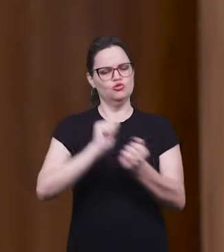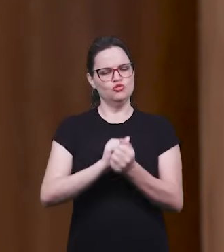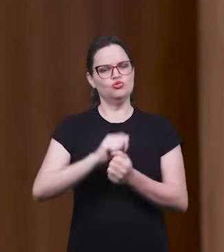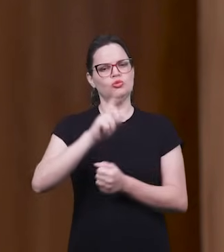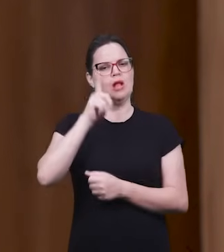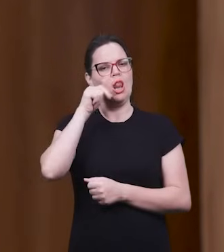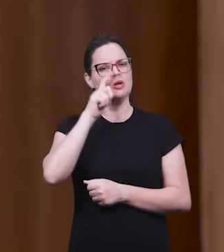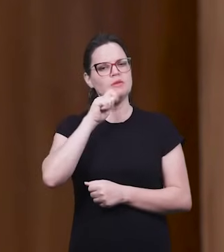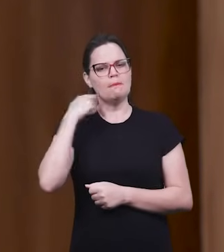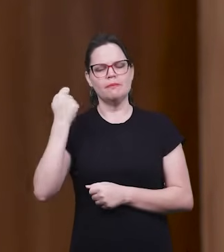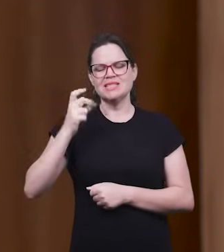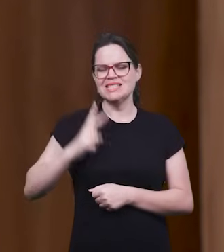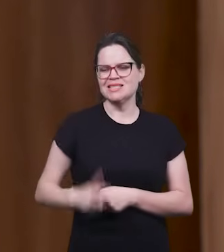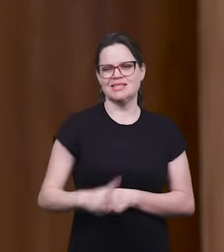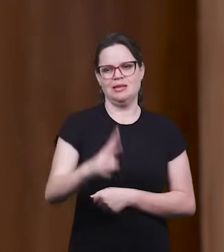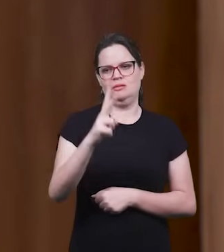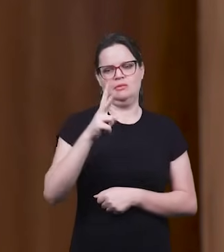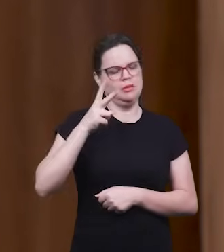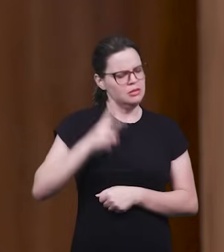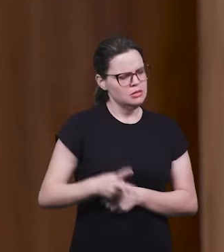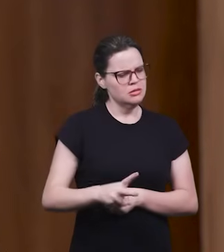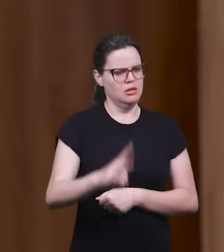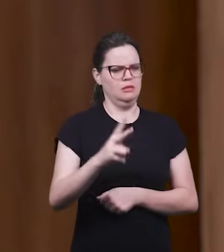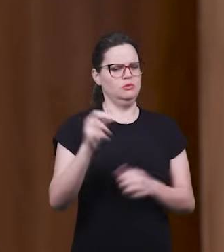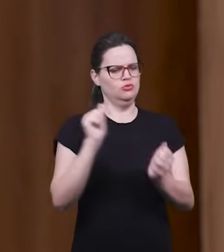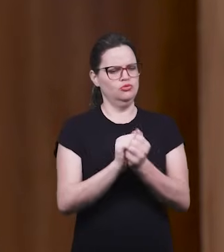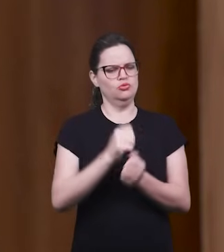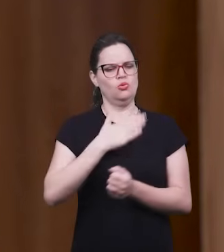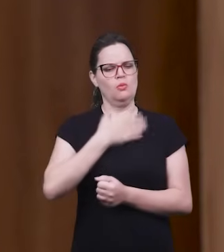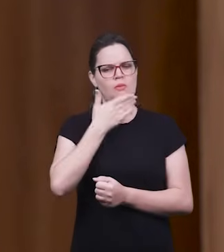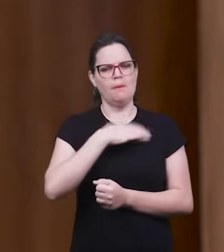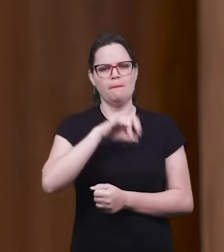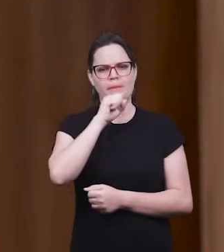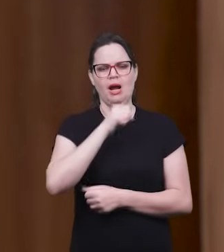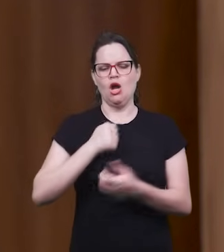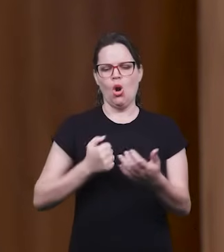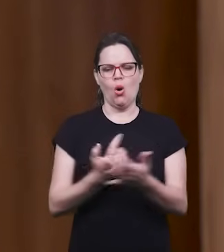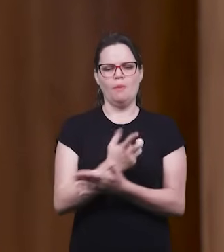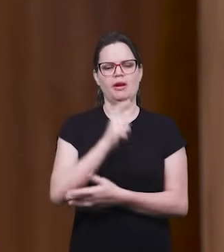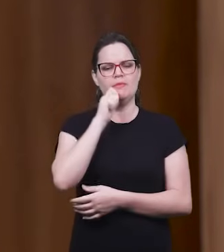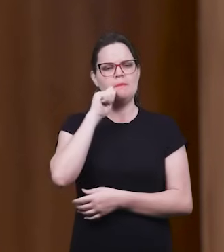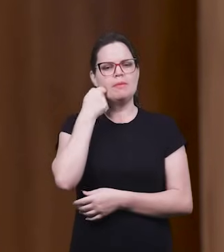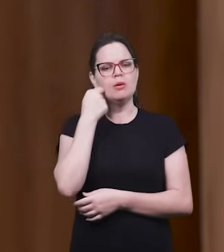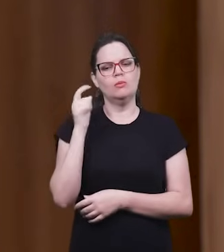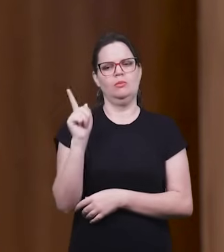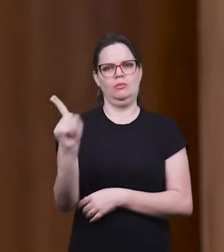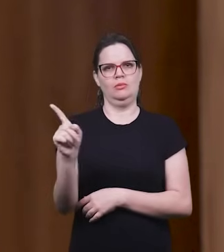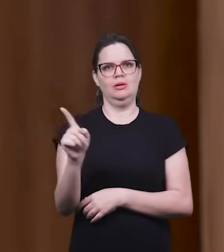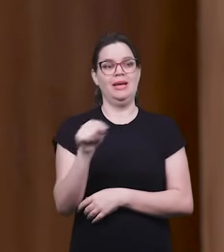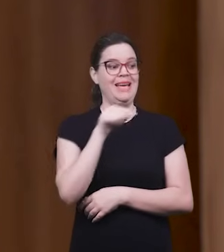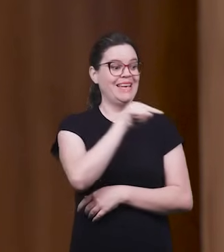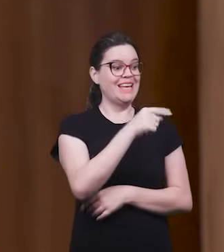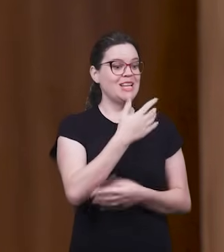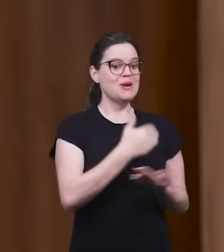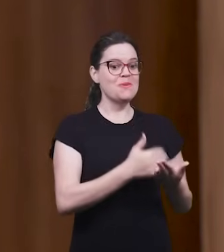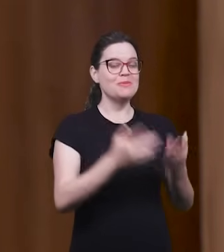vida inteira. O senhor nunca deixou de comprar lá na nossa padaria. Ele começou a